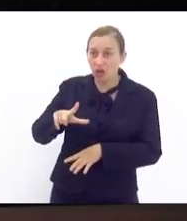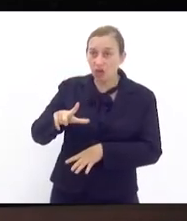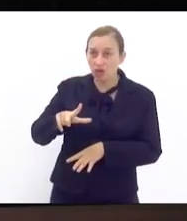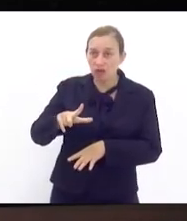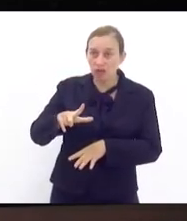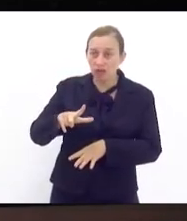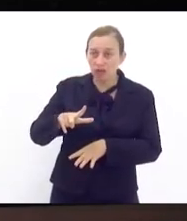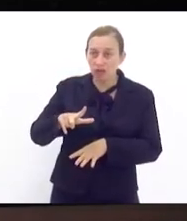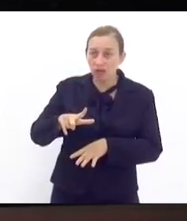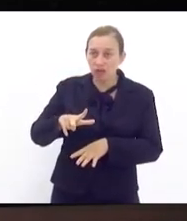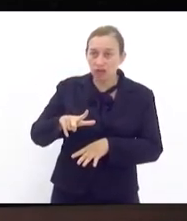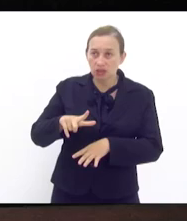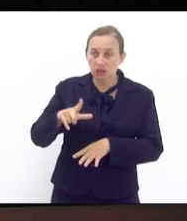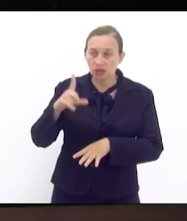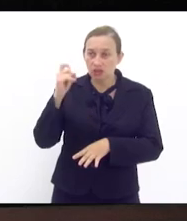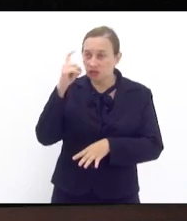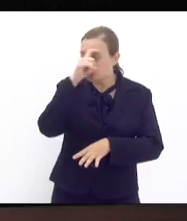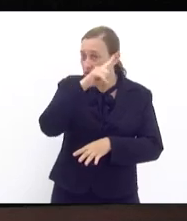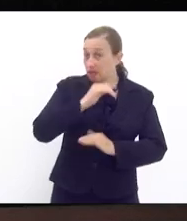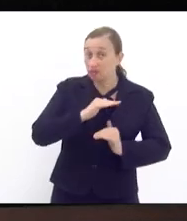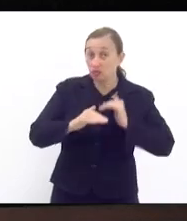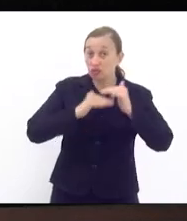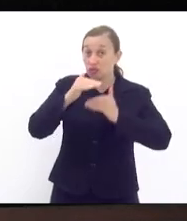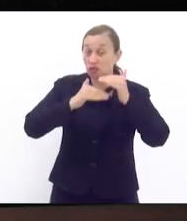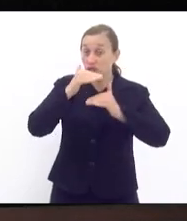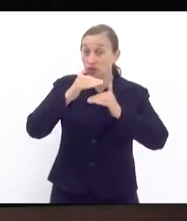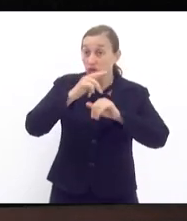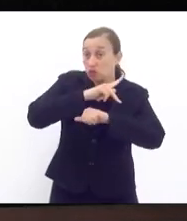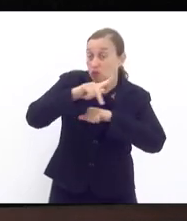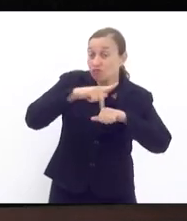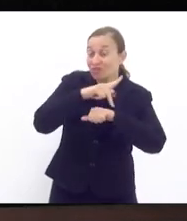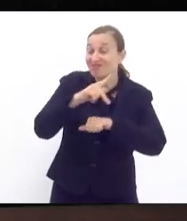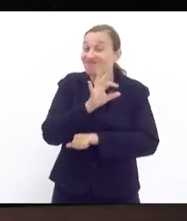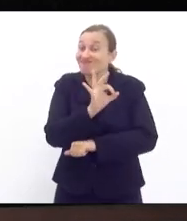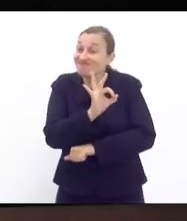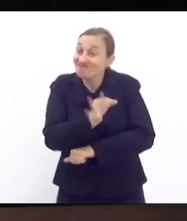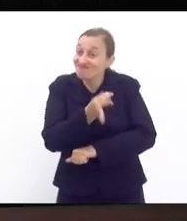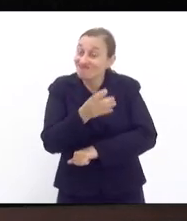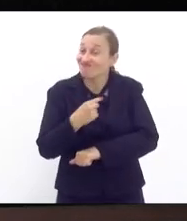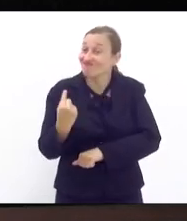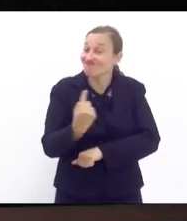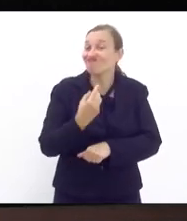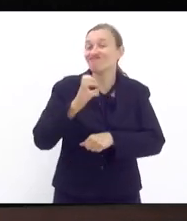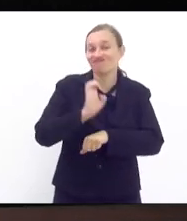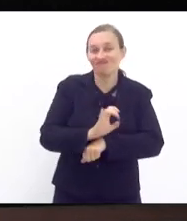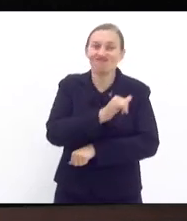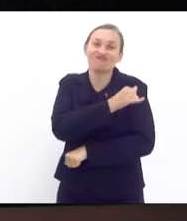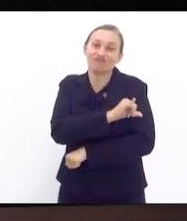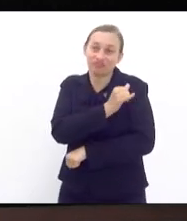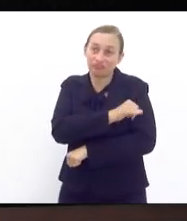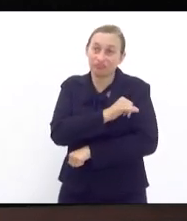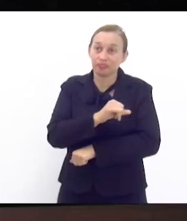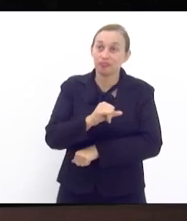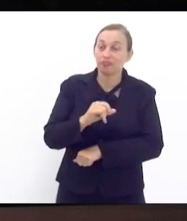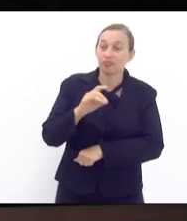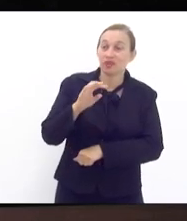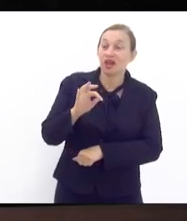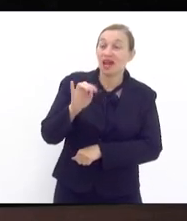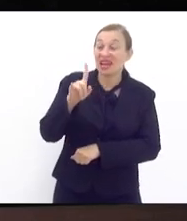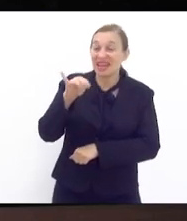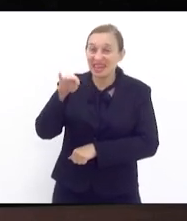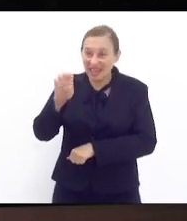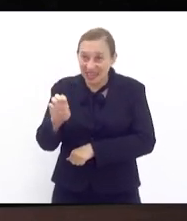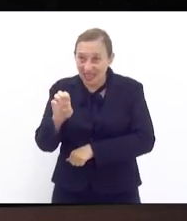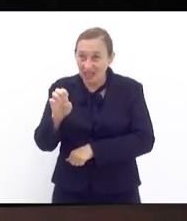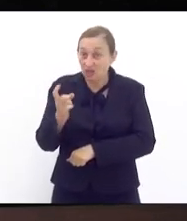maiores entraves ao desenvolvimento do país e, consequentemente, no nosso estado do Rio de Janeiro. A taxa Selic,